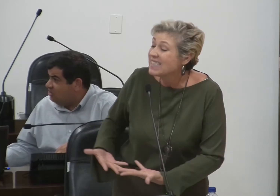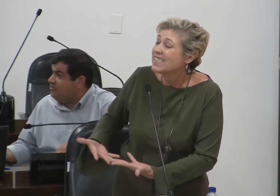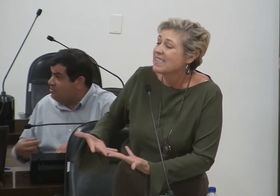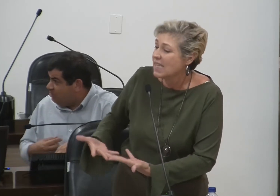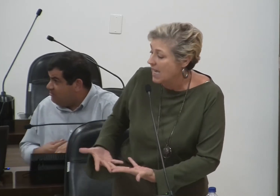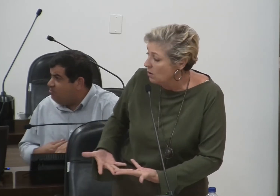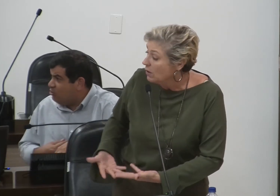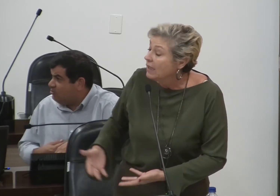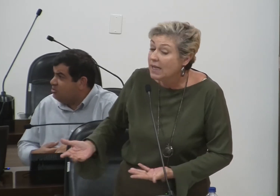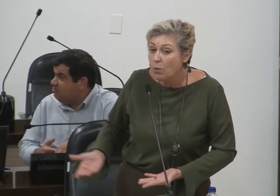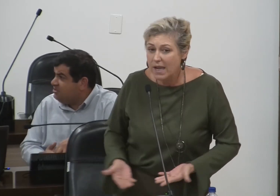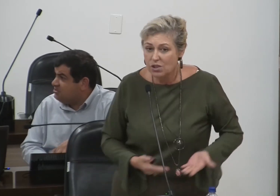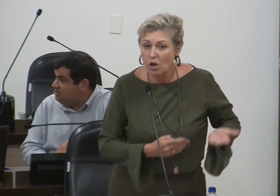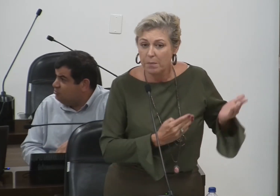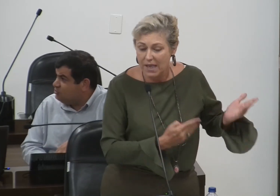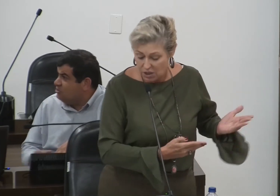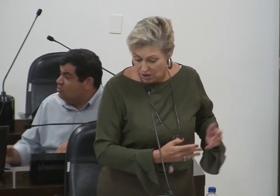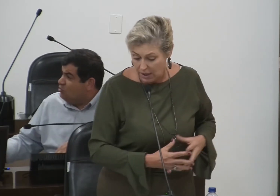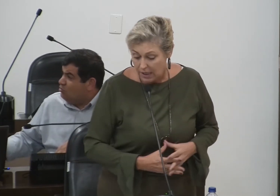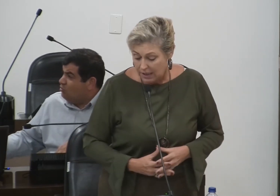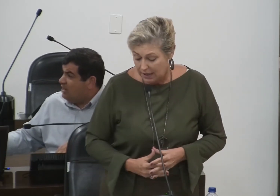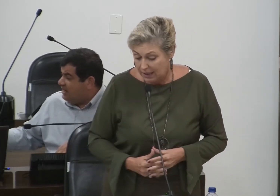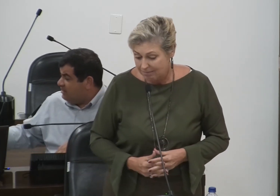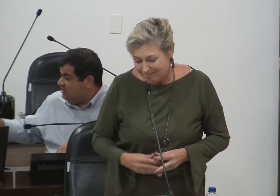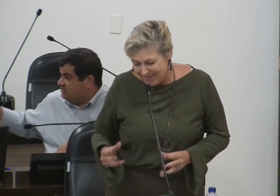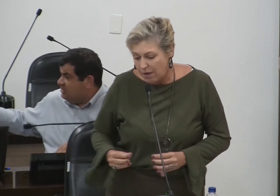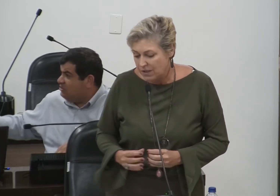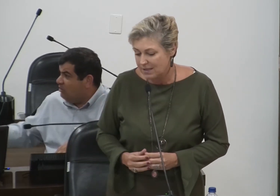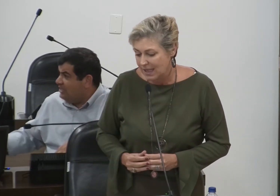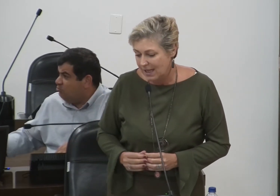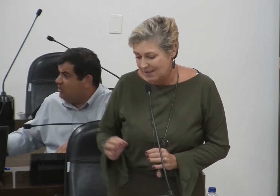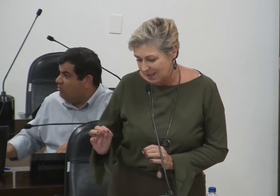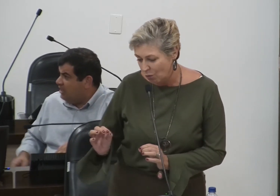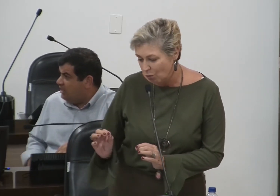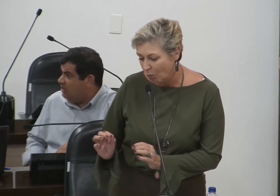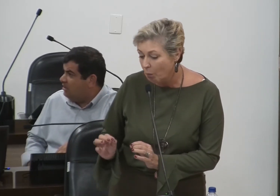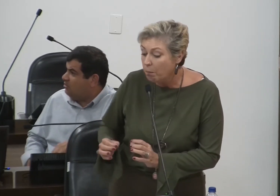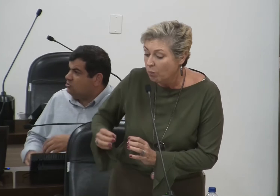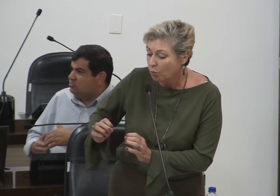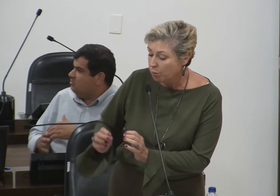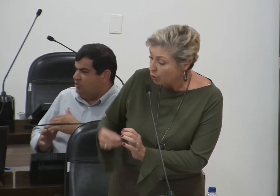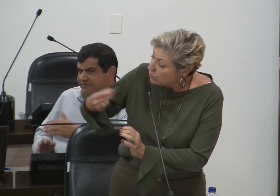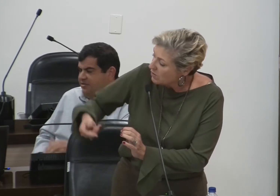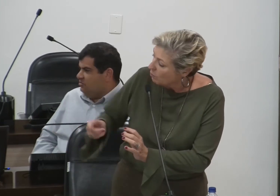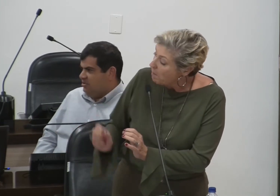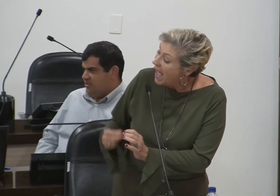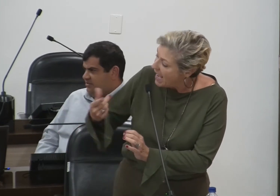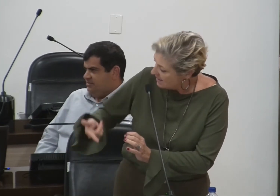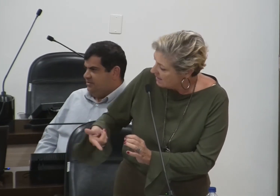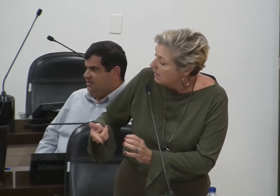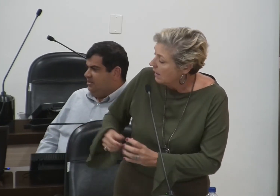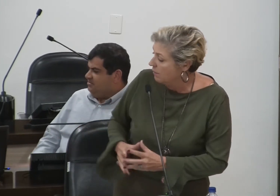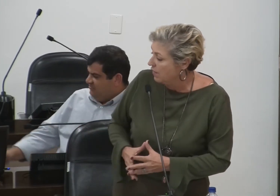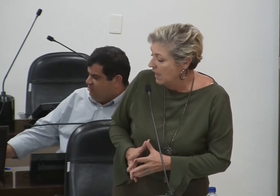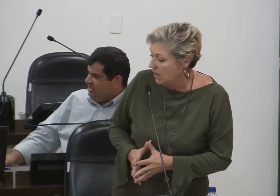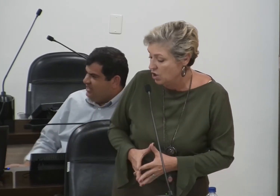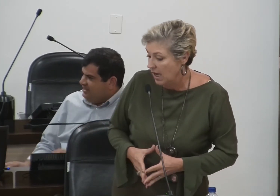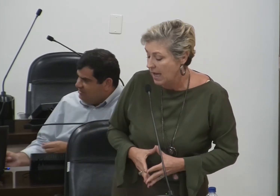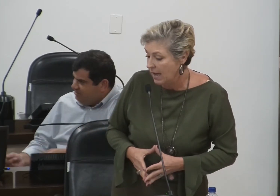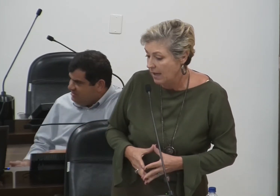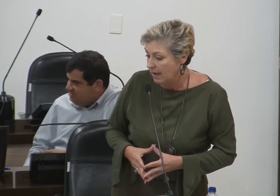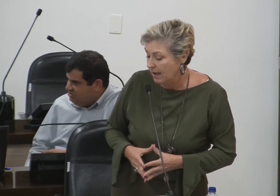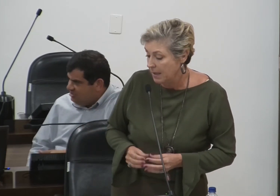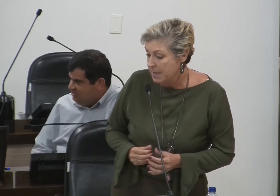problema sério, não é somente, e deve ter assim um plus, um mais